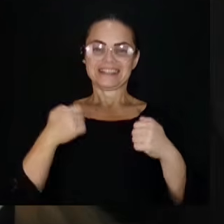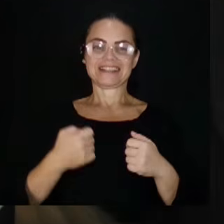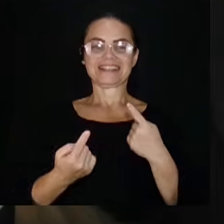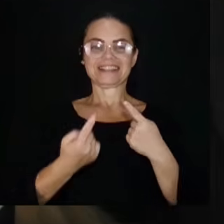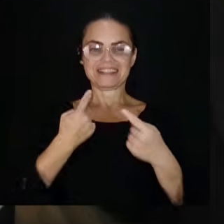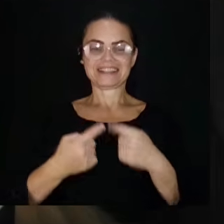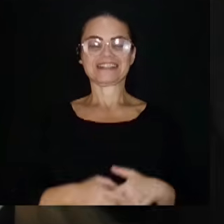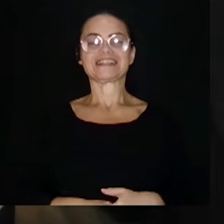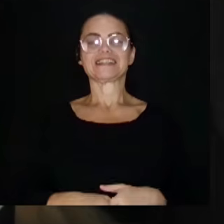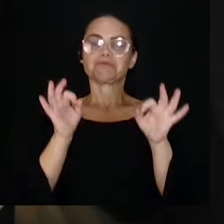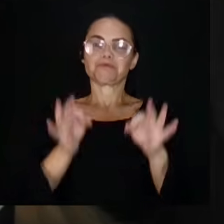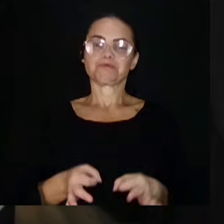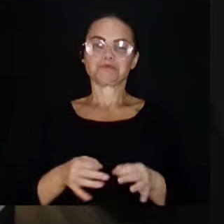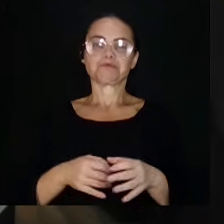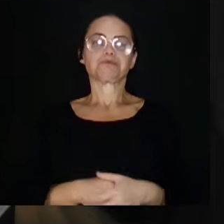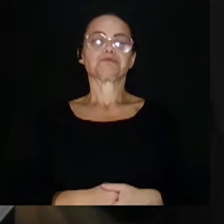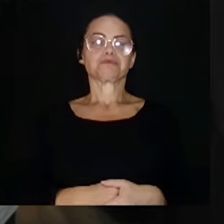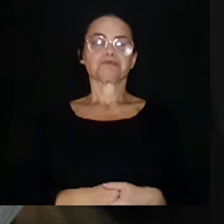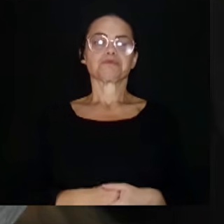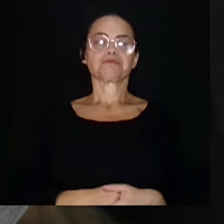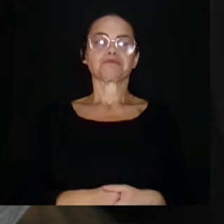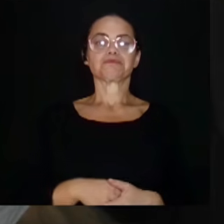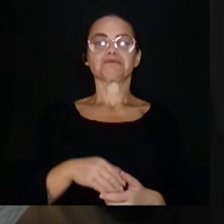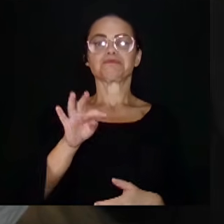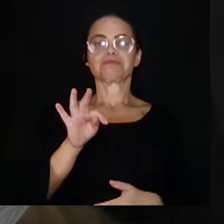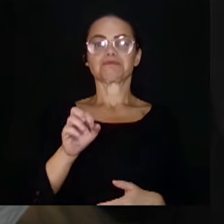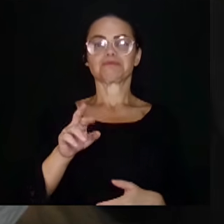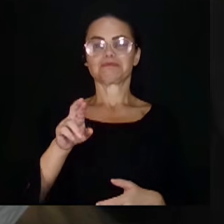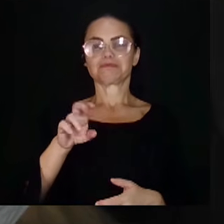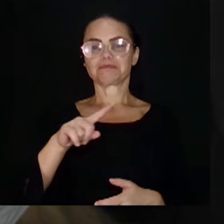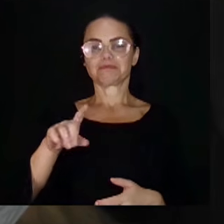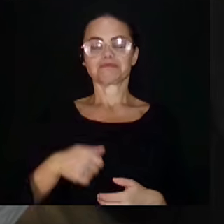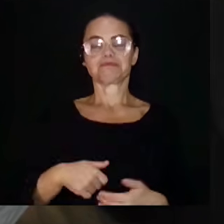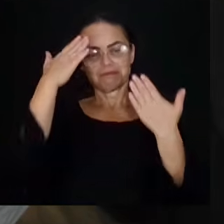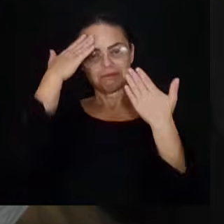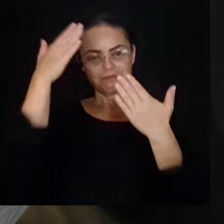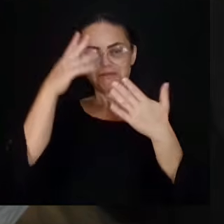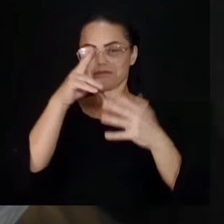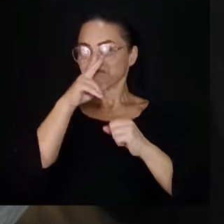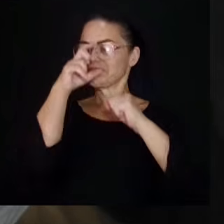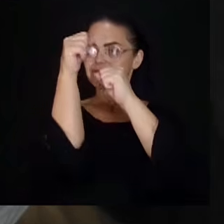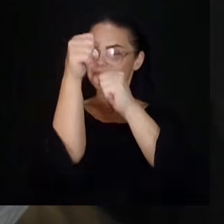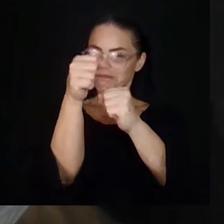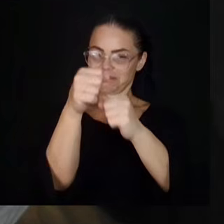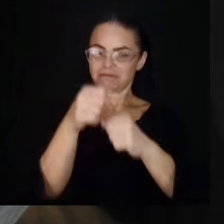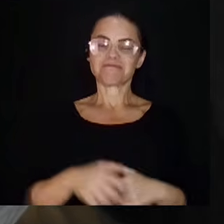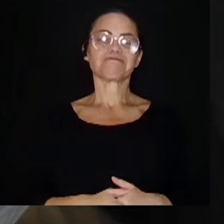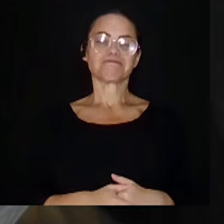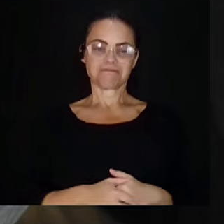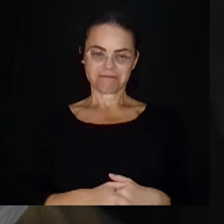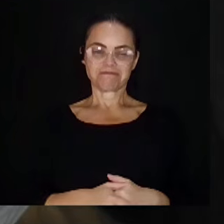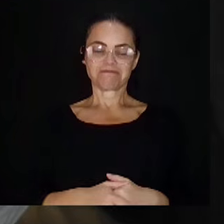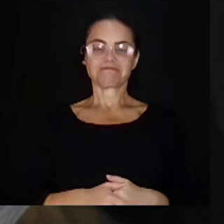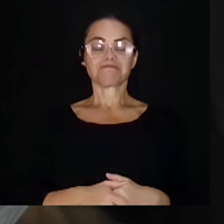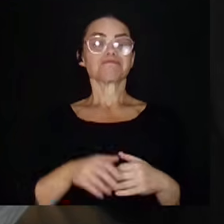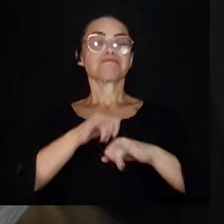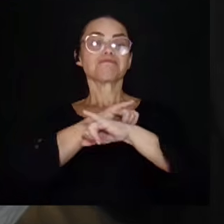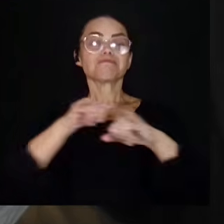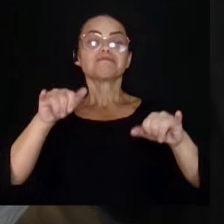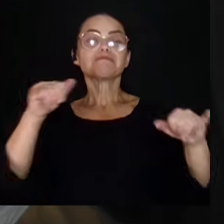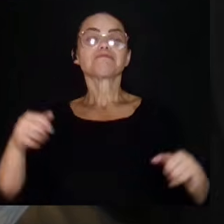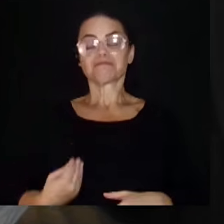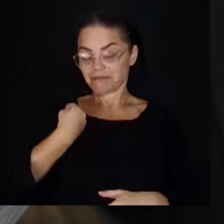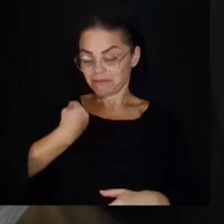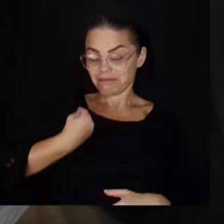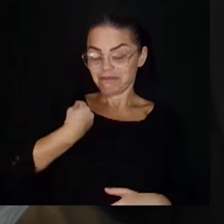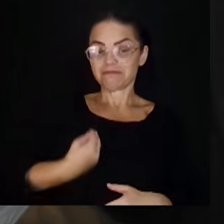certeza. Tereza, muito obrigado pela sua força, obrigado por compartilhar com a gente a sua história, obrigado